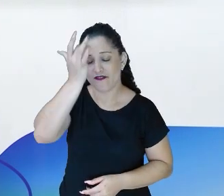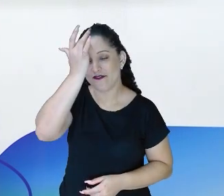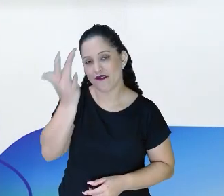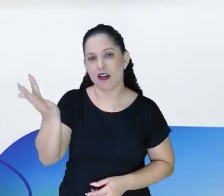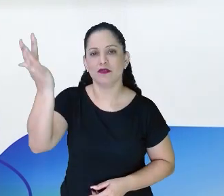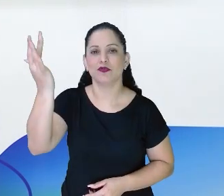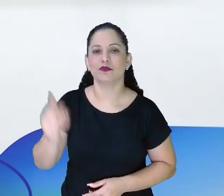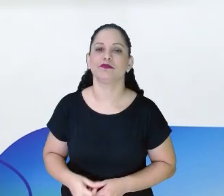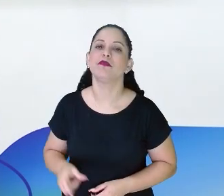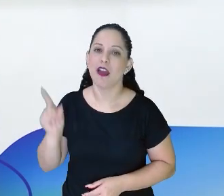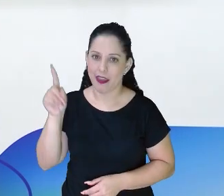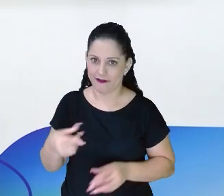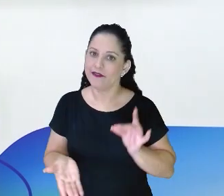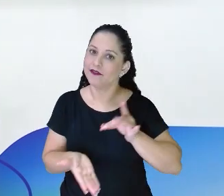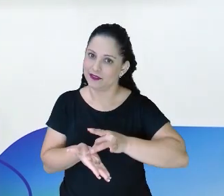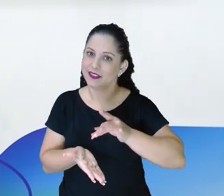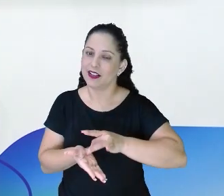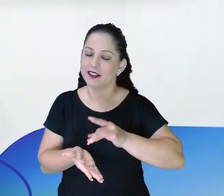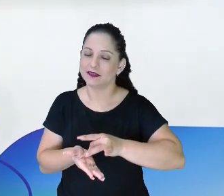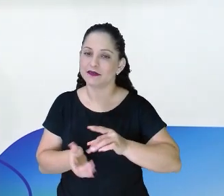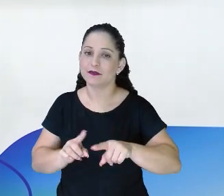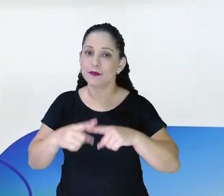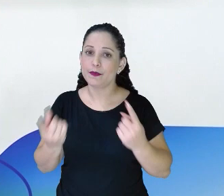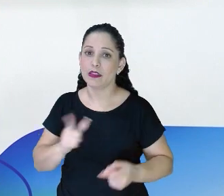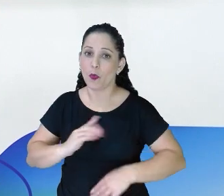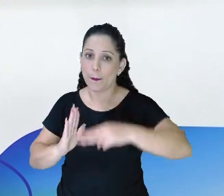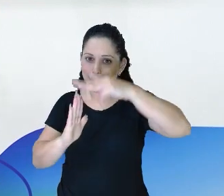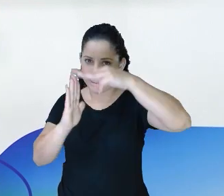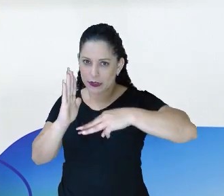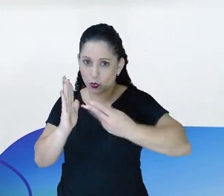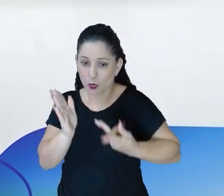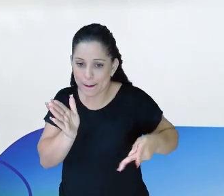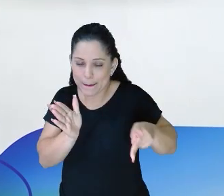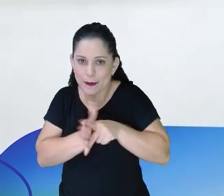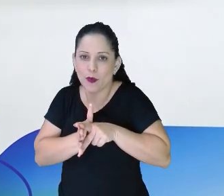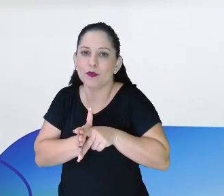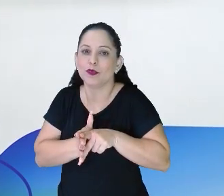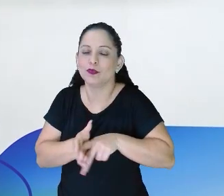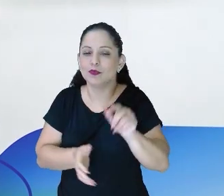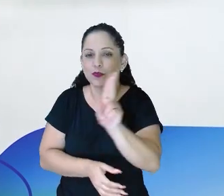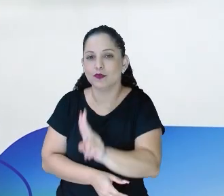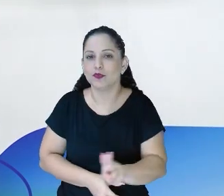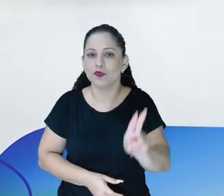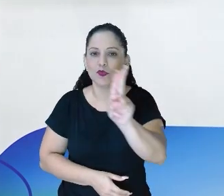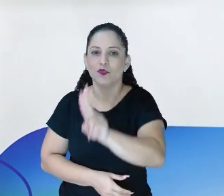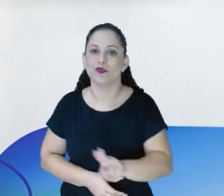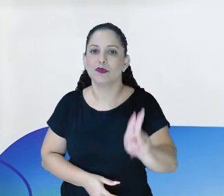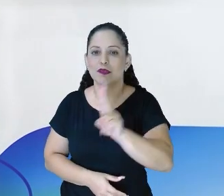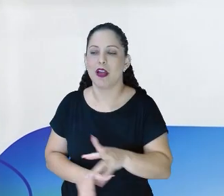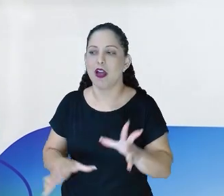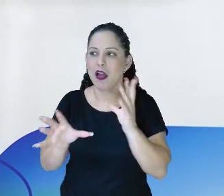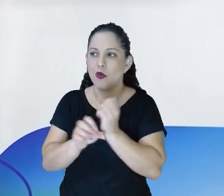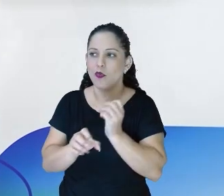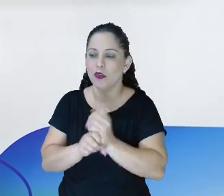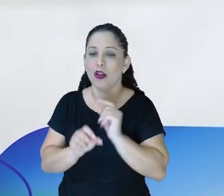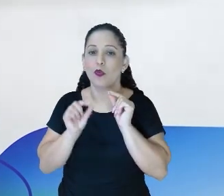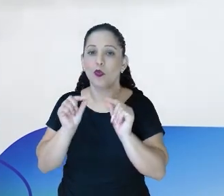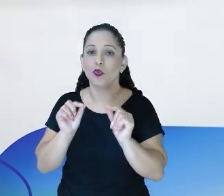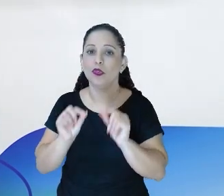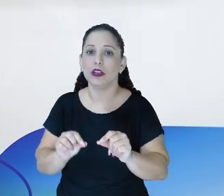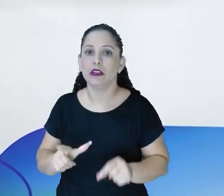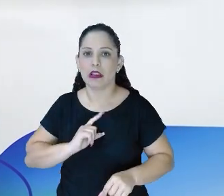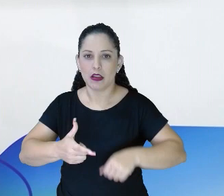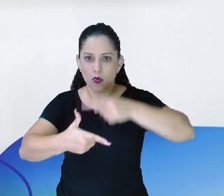É muito fácil. Existe um método específico, que é o que a gente mais utiliza para fazer os cálculos, que é o método da